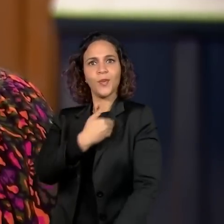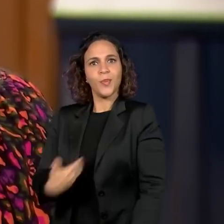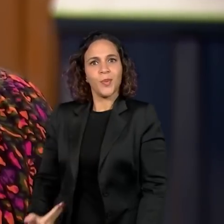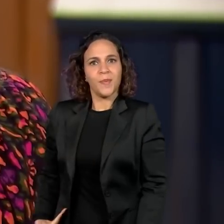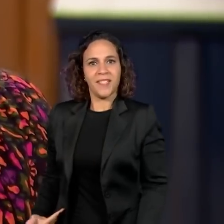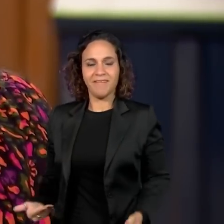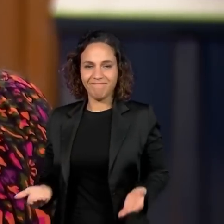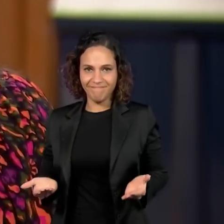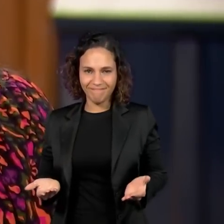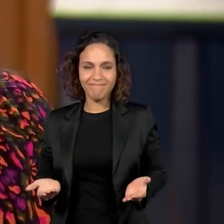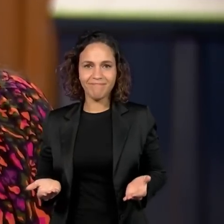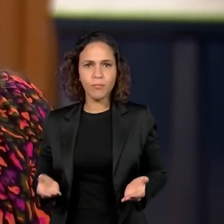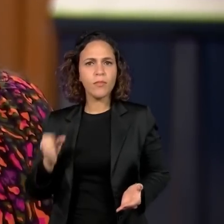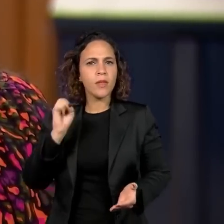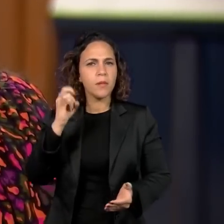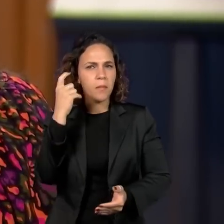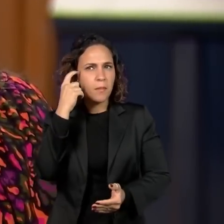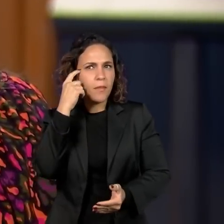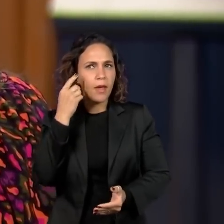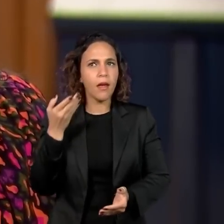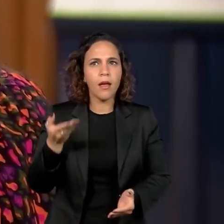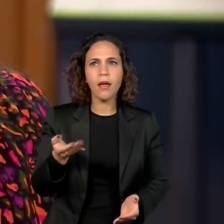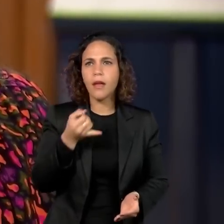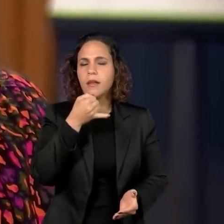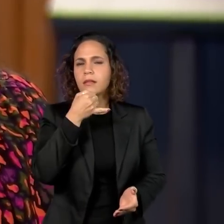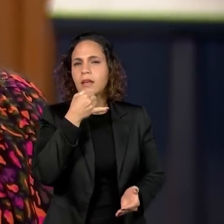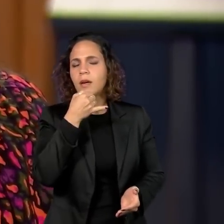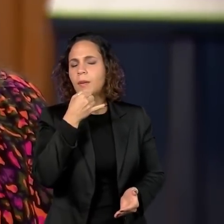públicas, né? Quando a gente considera que, por exemplo,